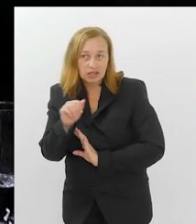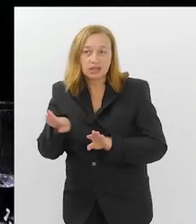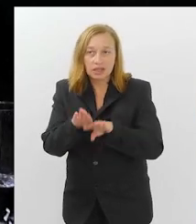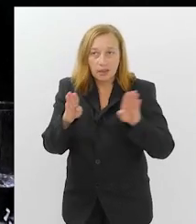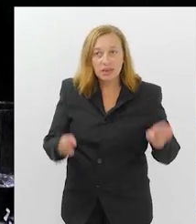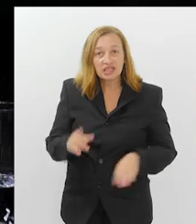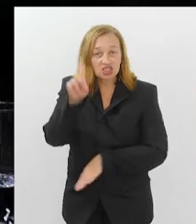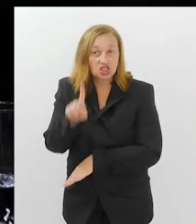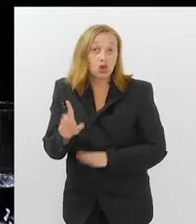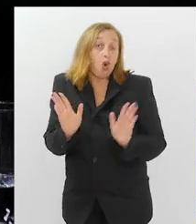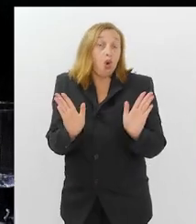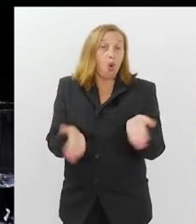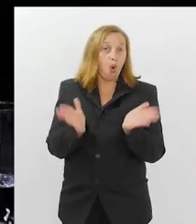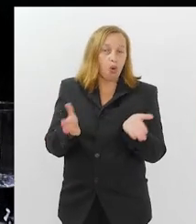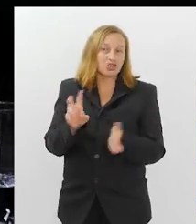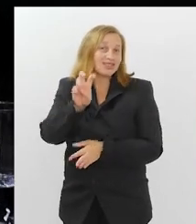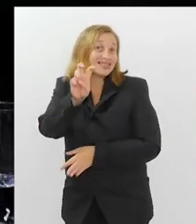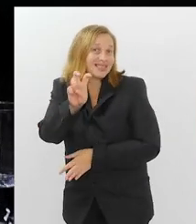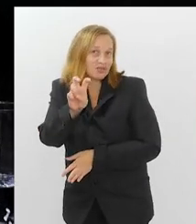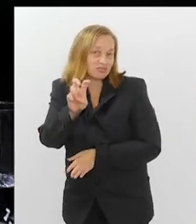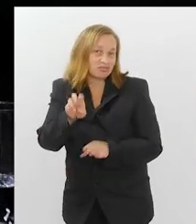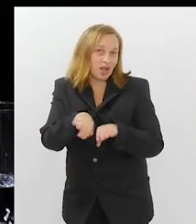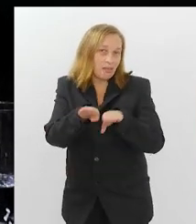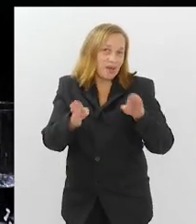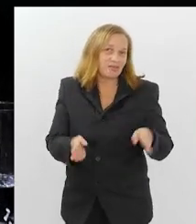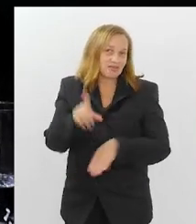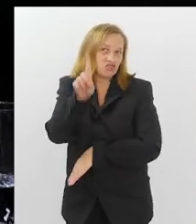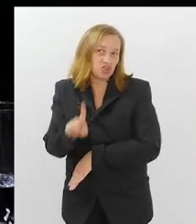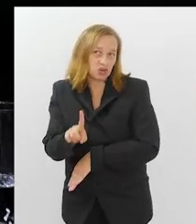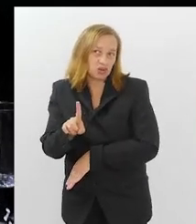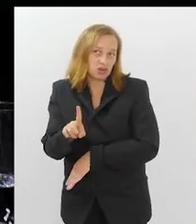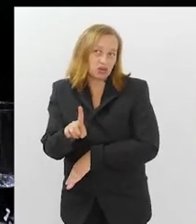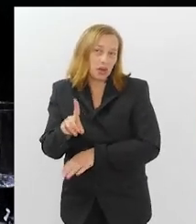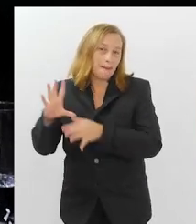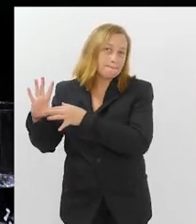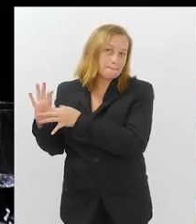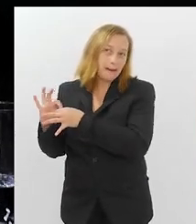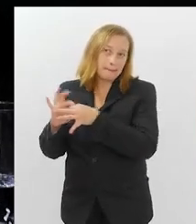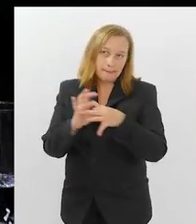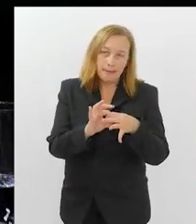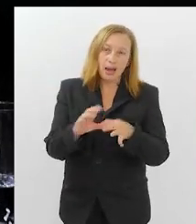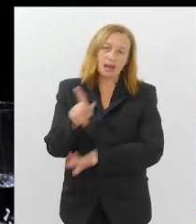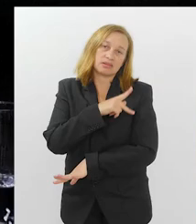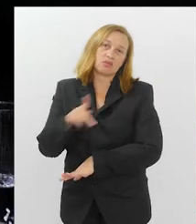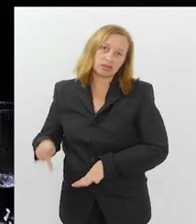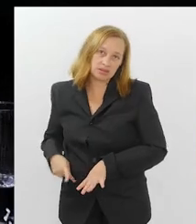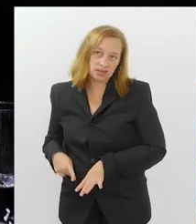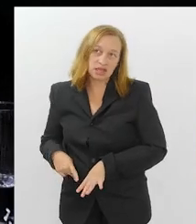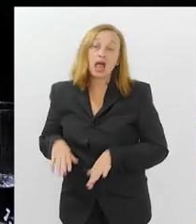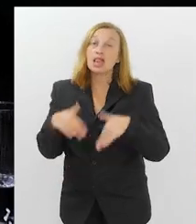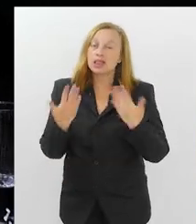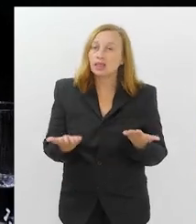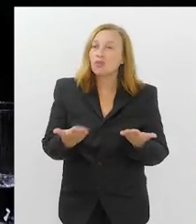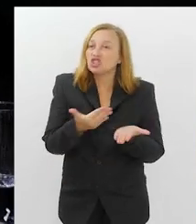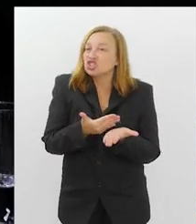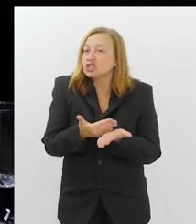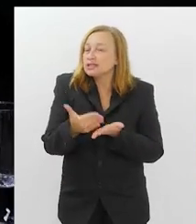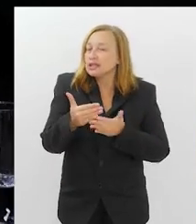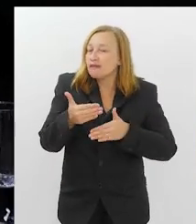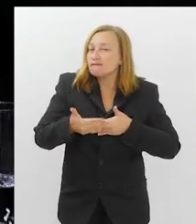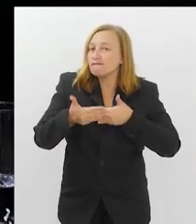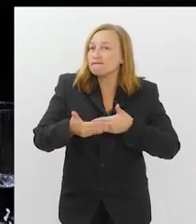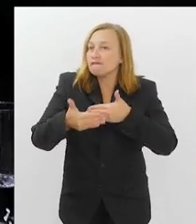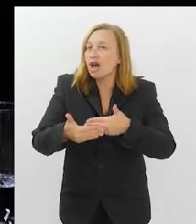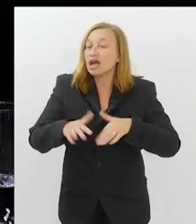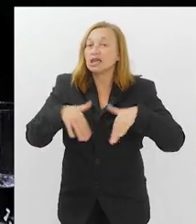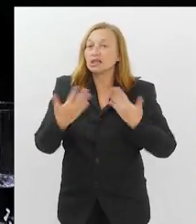na mesa diretora. Hoje, nós já somos 5 na mesa diretora, na linha sucessória da presidência, né? Então, a gente começa a